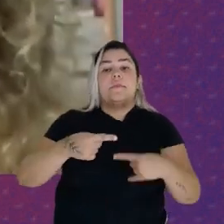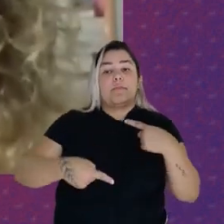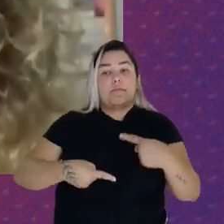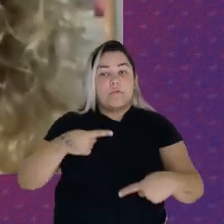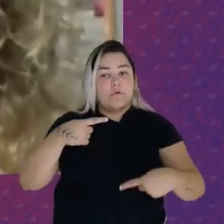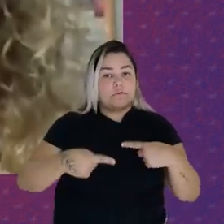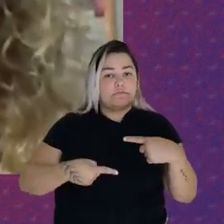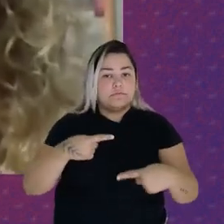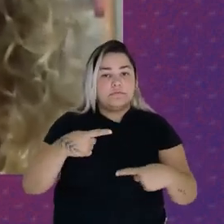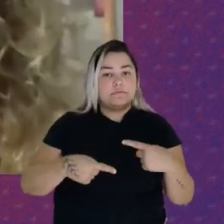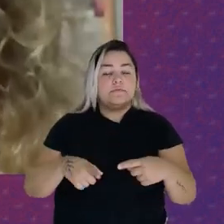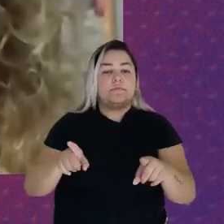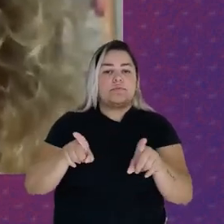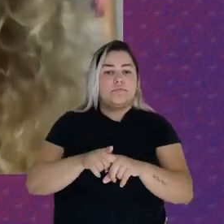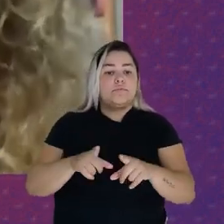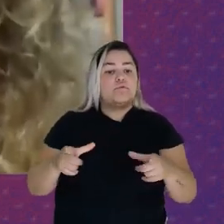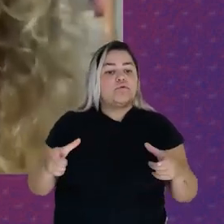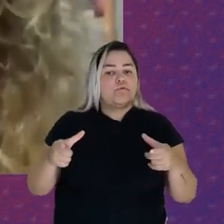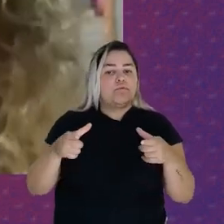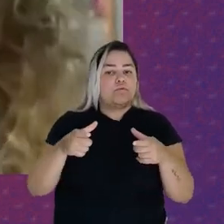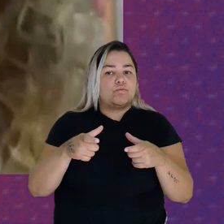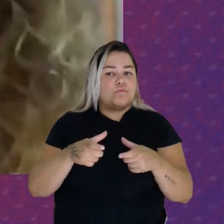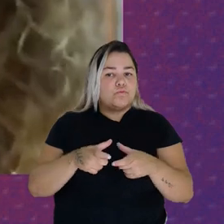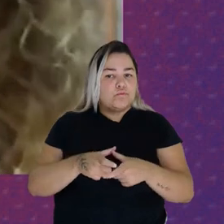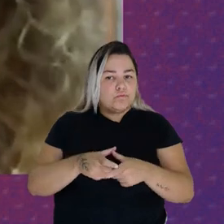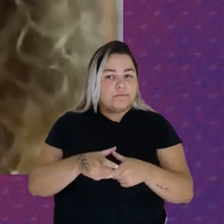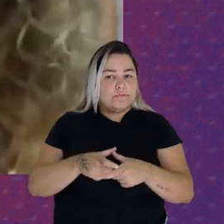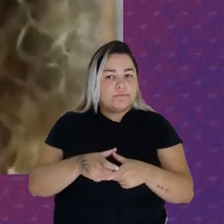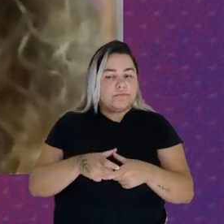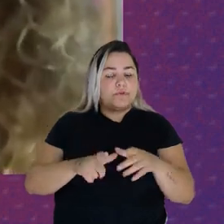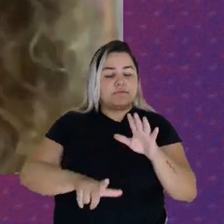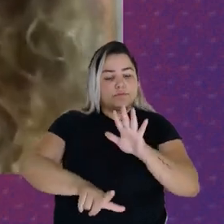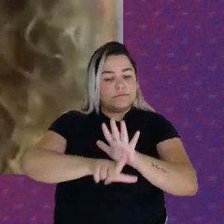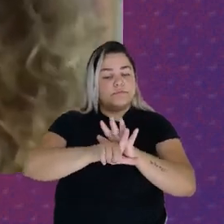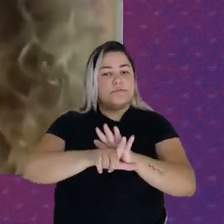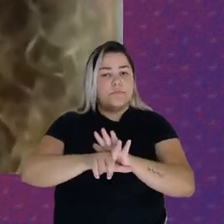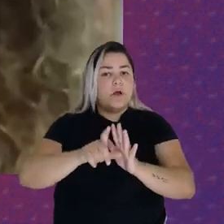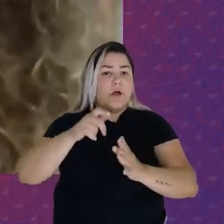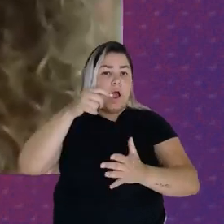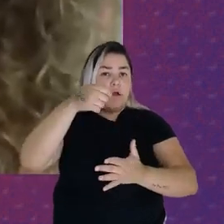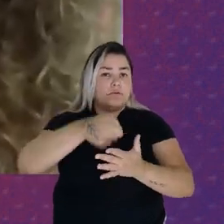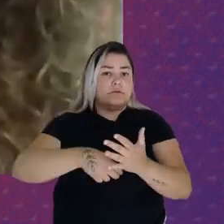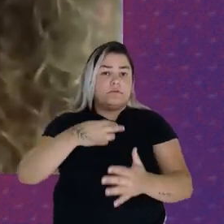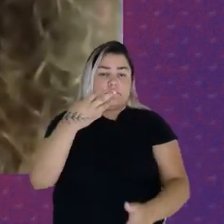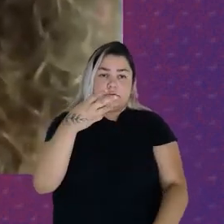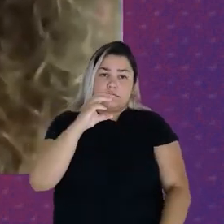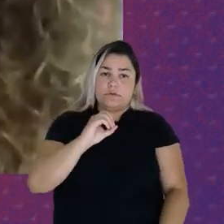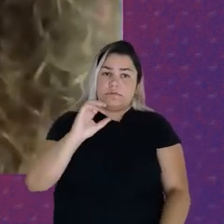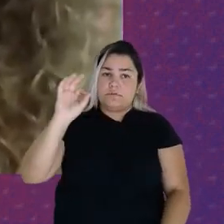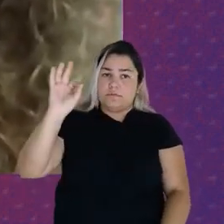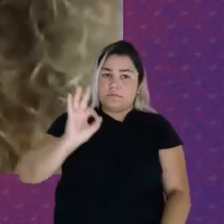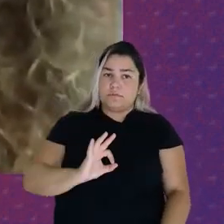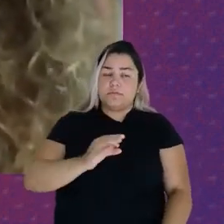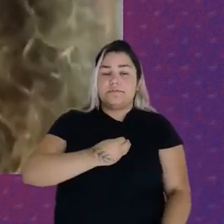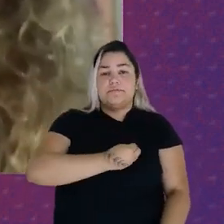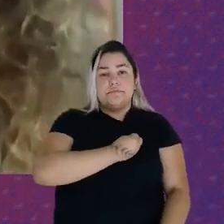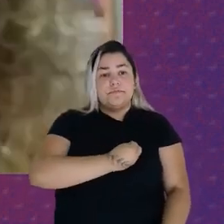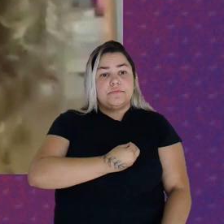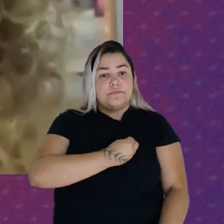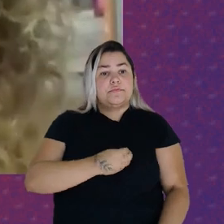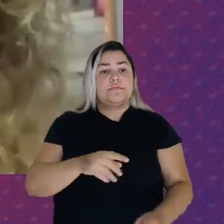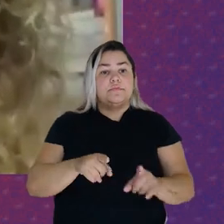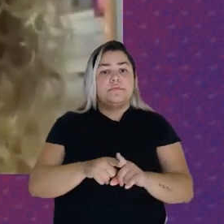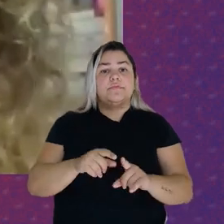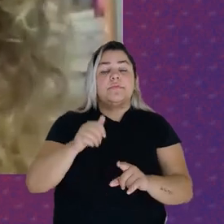e isso é muito pequeno, porque nós temos uma legislação que deveria garantir pelo menos 30% da participação feminina na política.